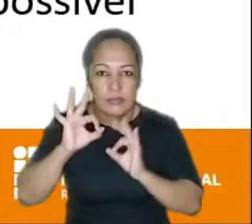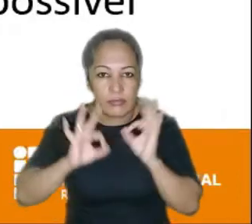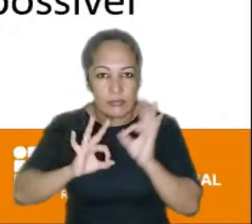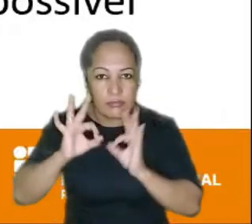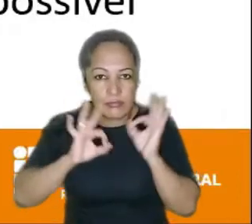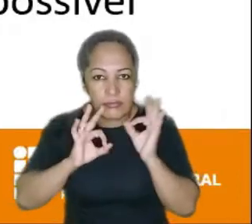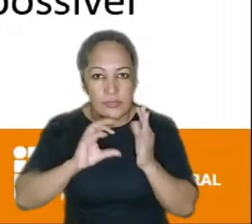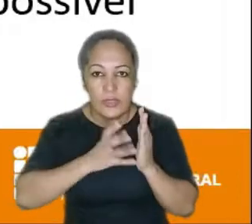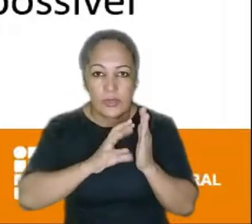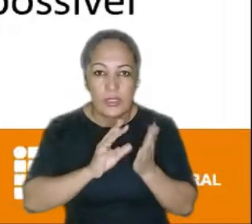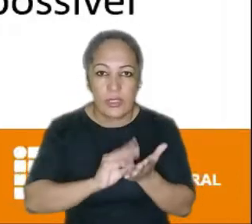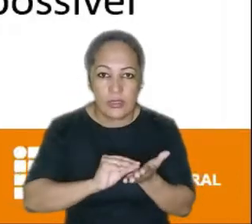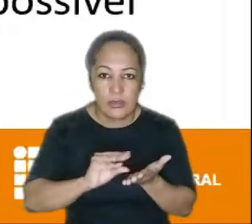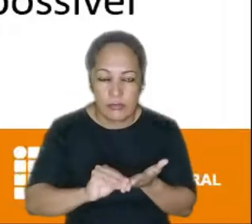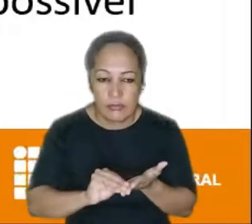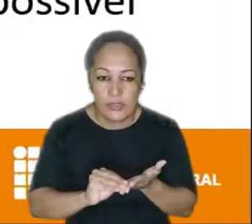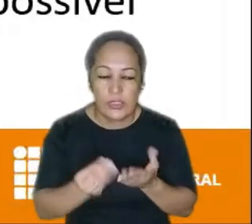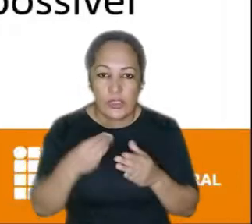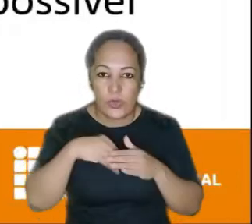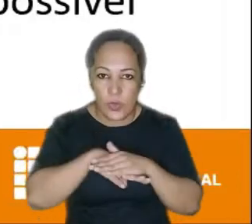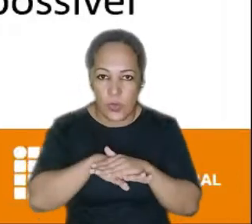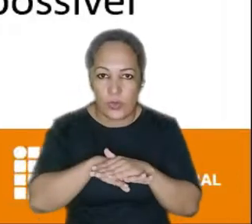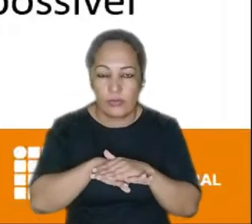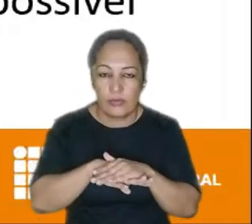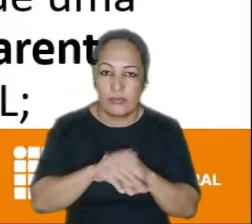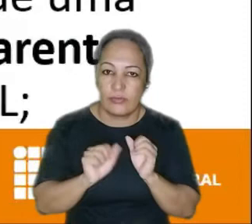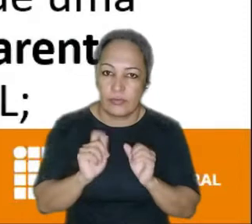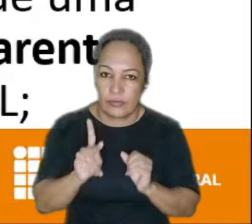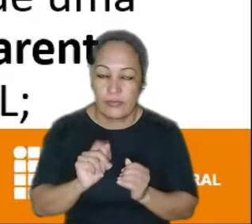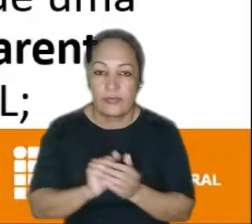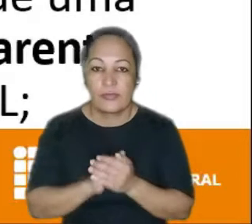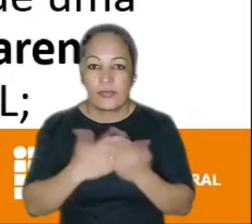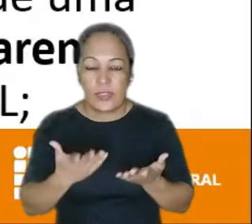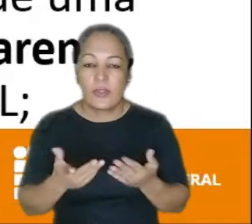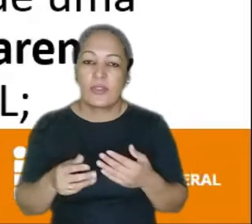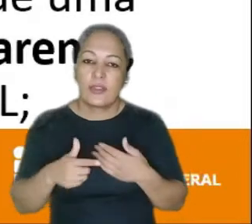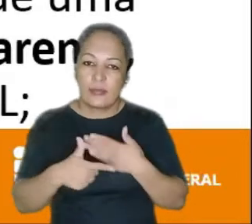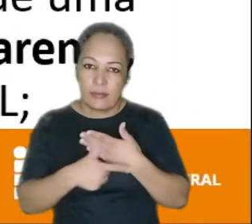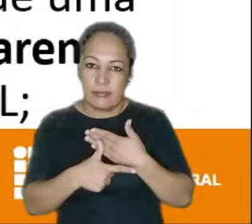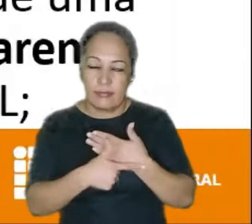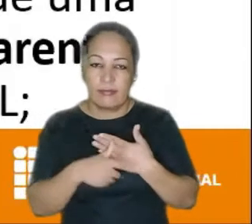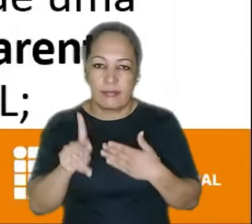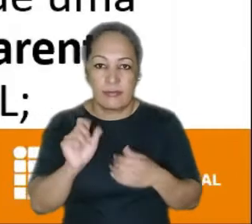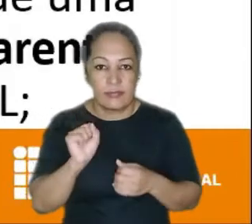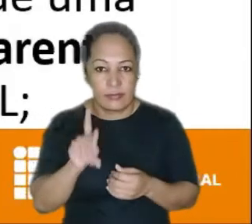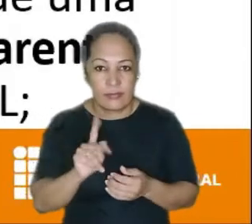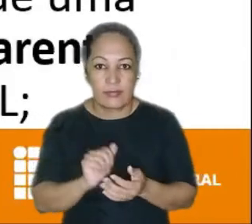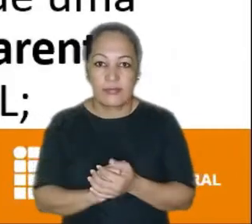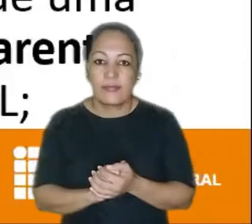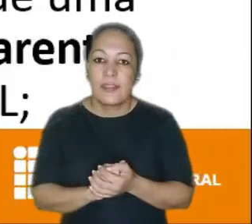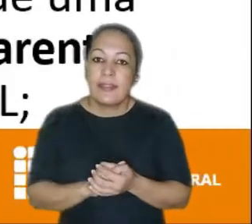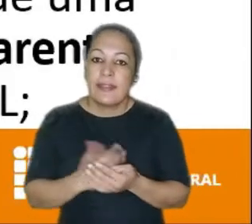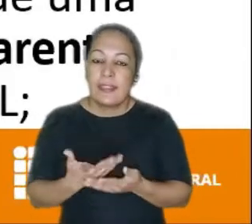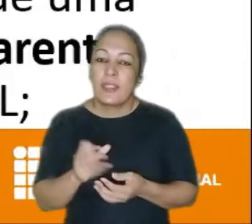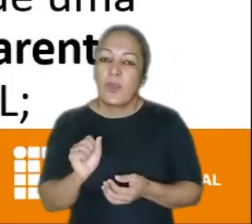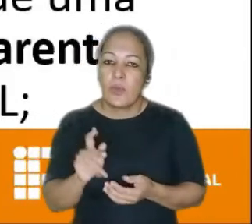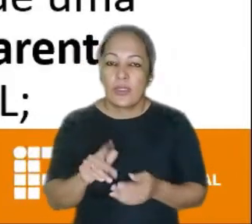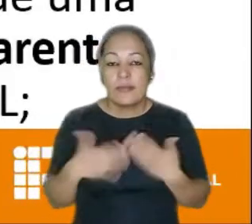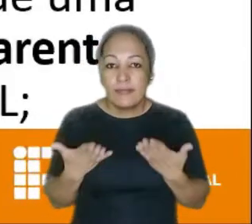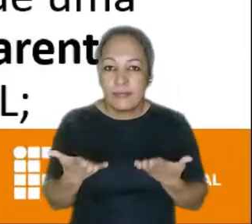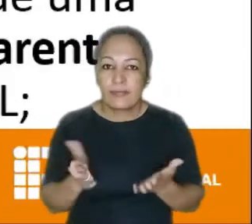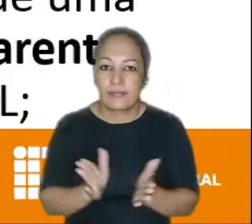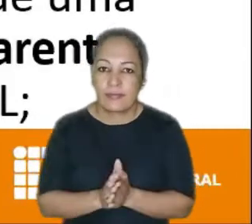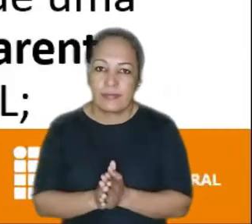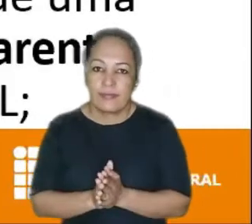seja alterado, tá bom? Então, é ele que garante essa transação, tá bom? Muito bem, então, é muito comum, aí